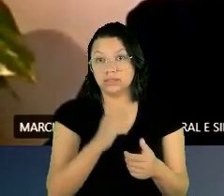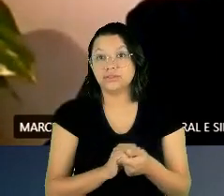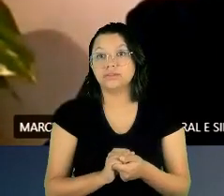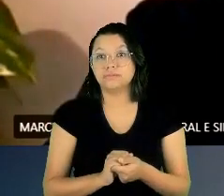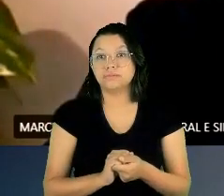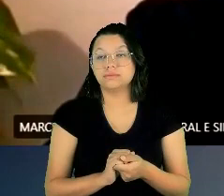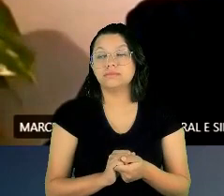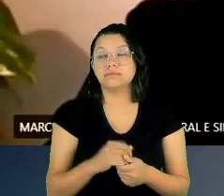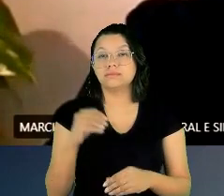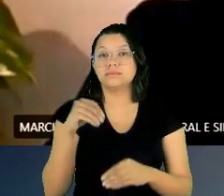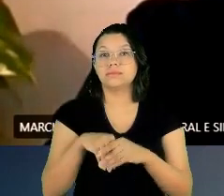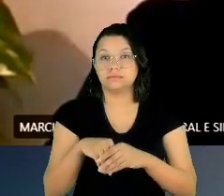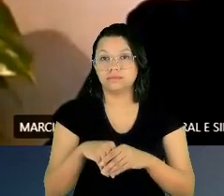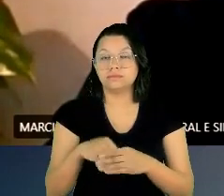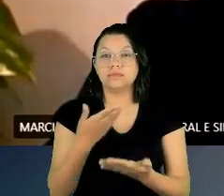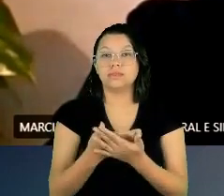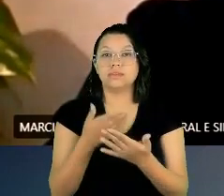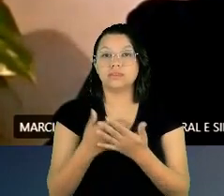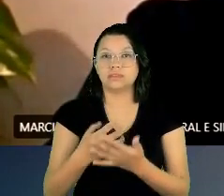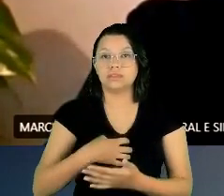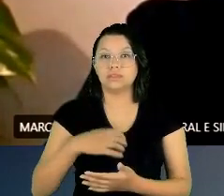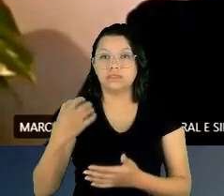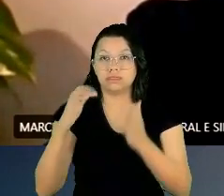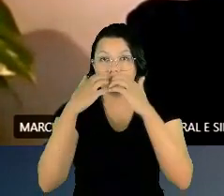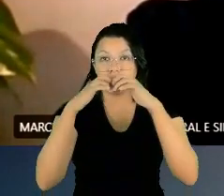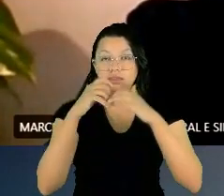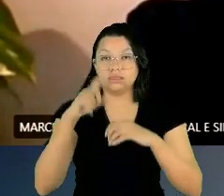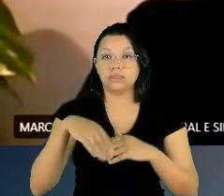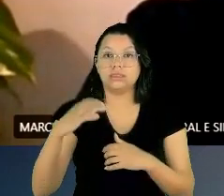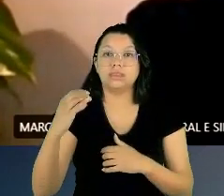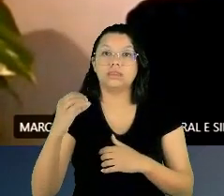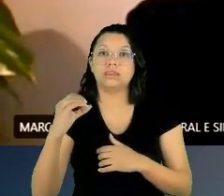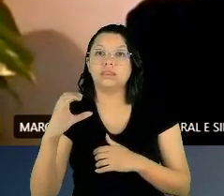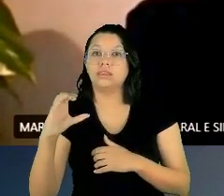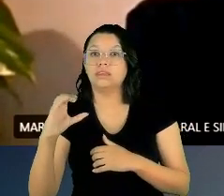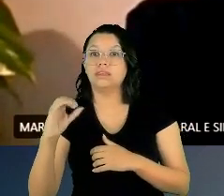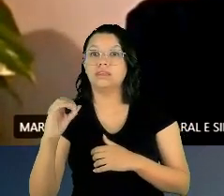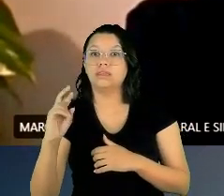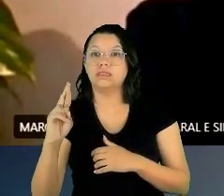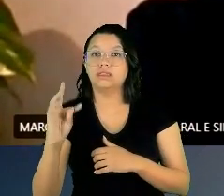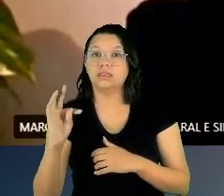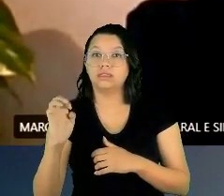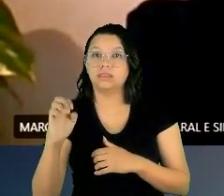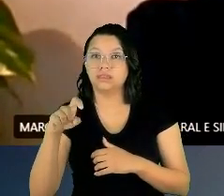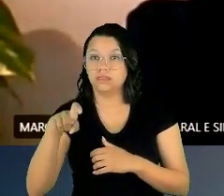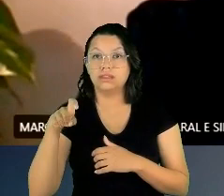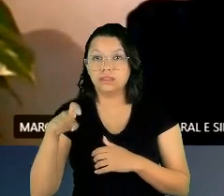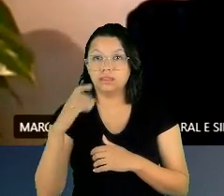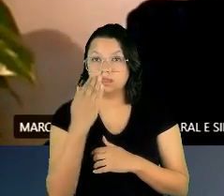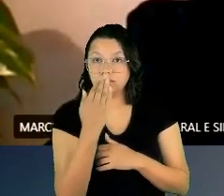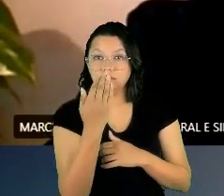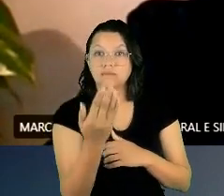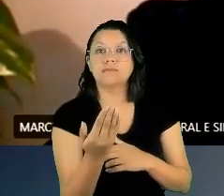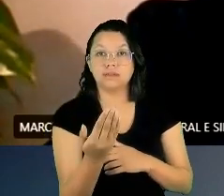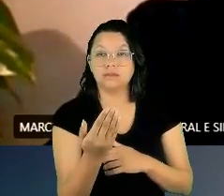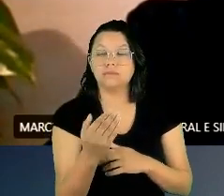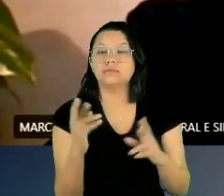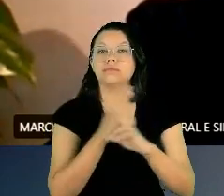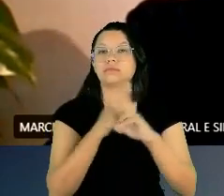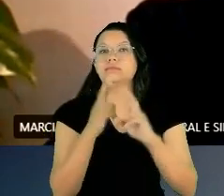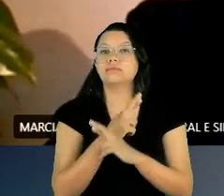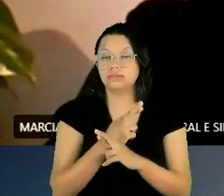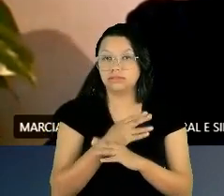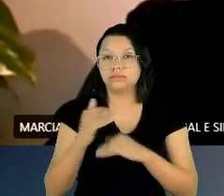esse sistema 2 seria aí córtex pré-frontal, principalmente, né? A nossa área mais nobre do cérebro,